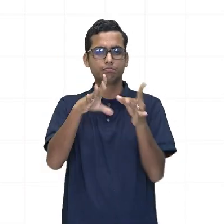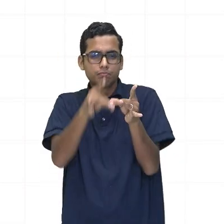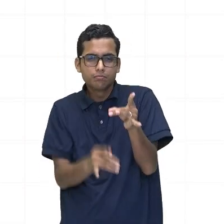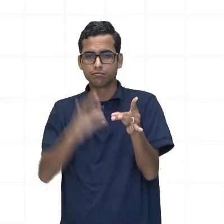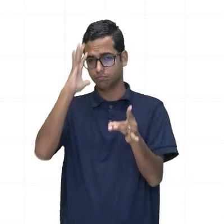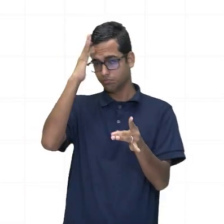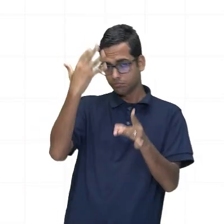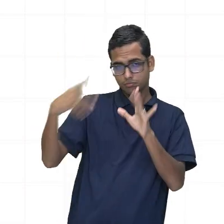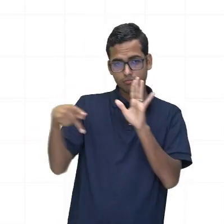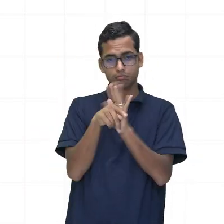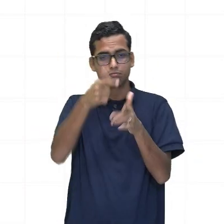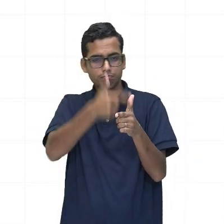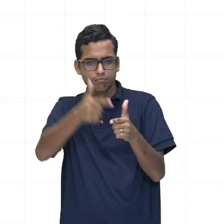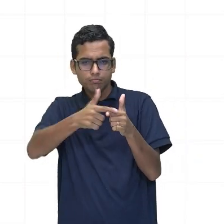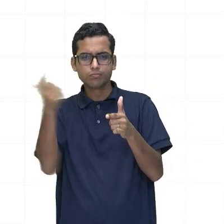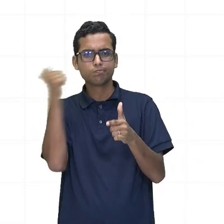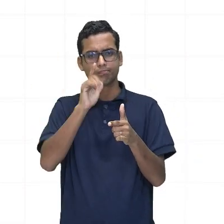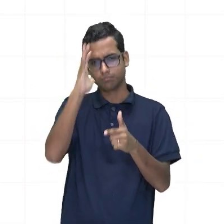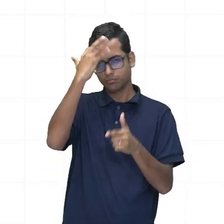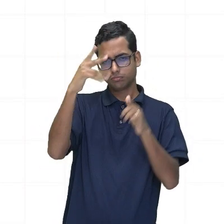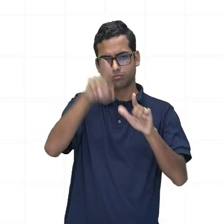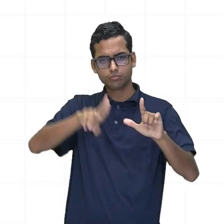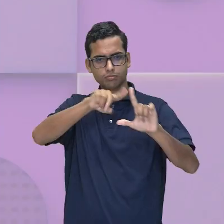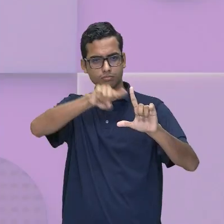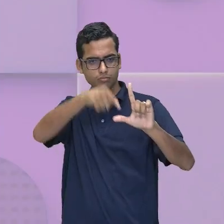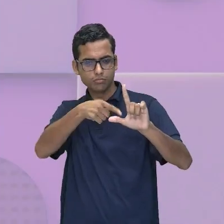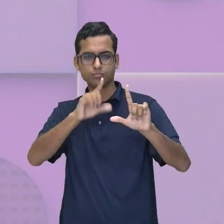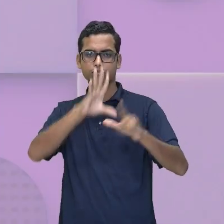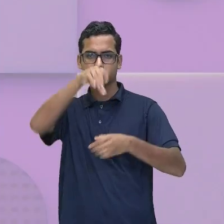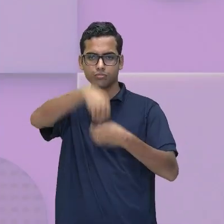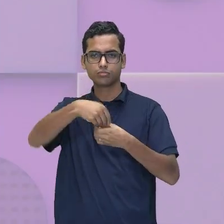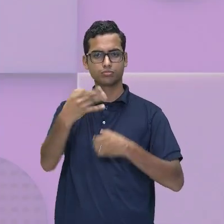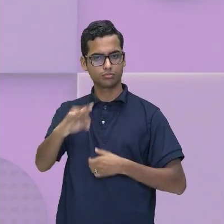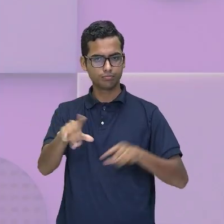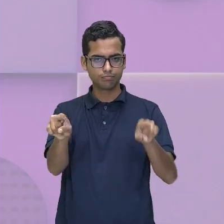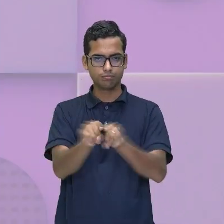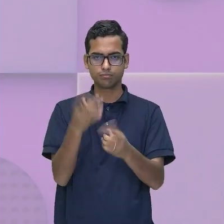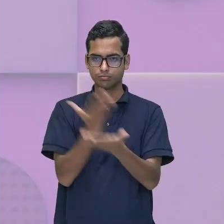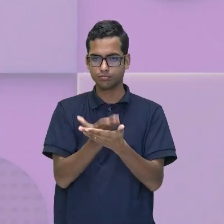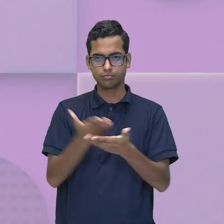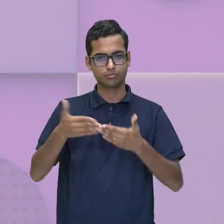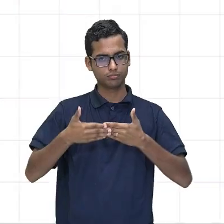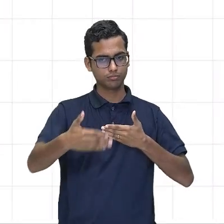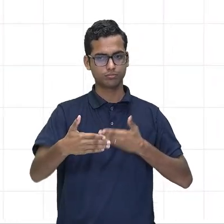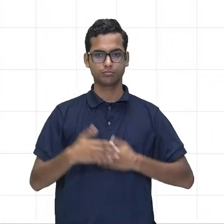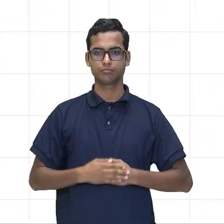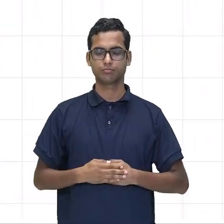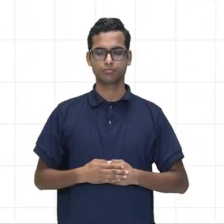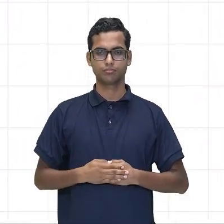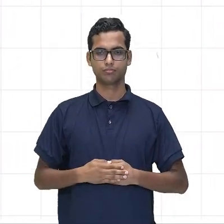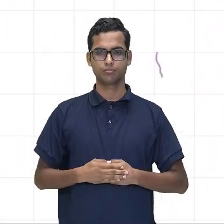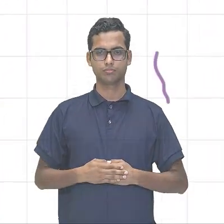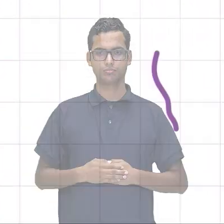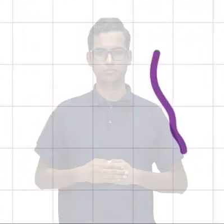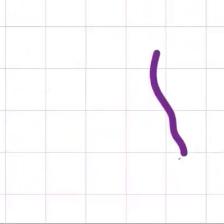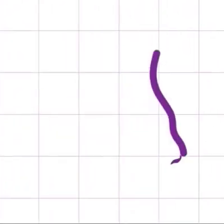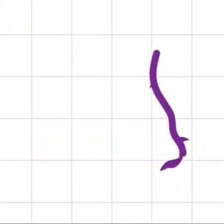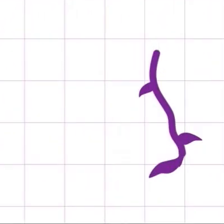a soma das medidas dos ângulos internos de um triângulo. Então vamos à nossa aula.